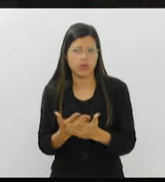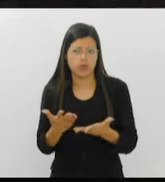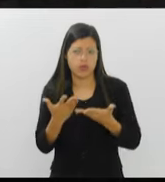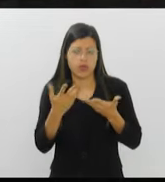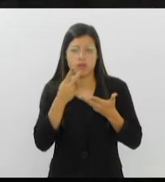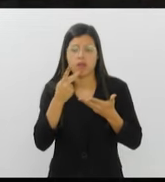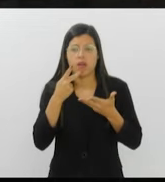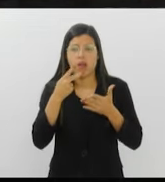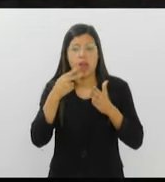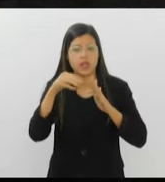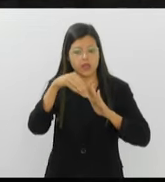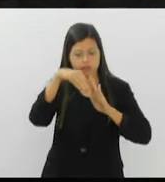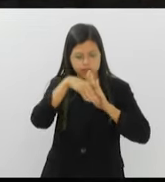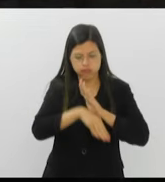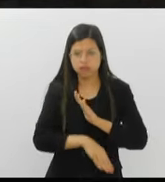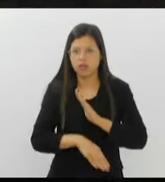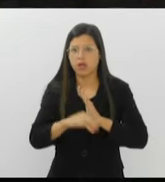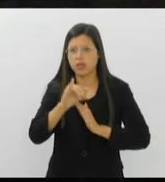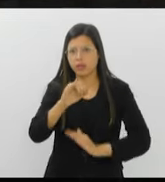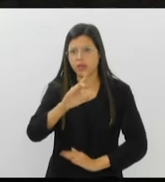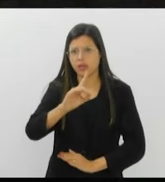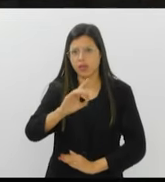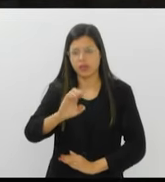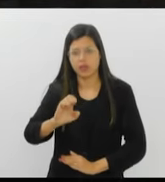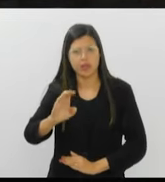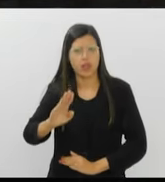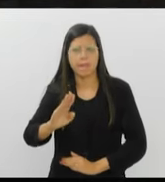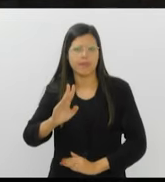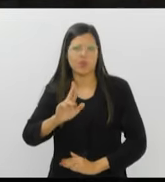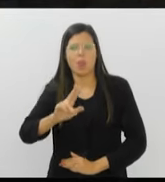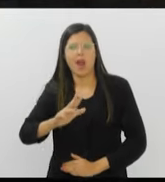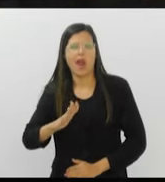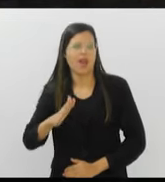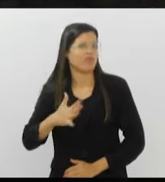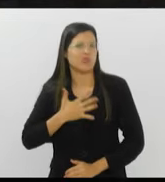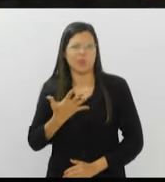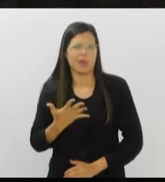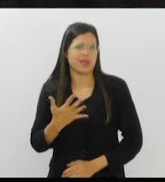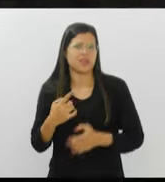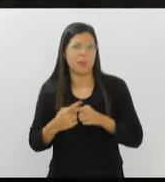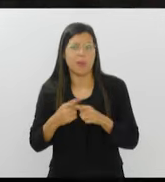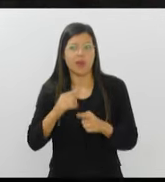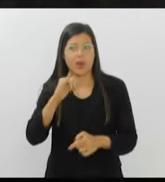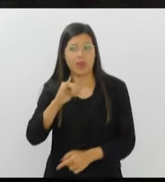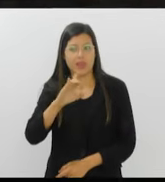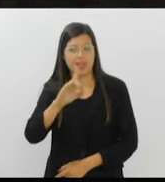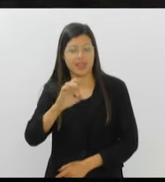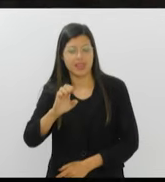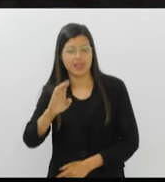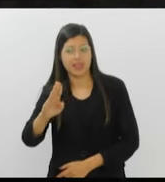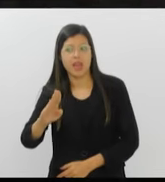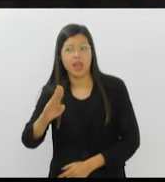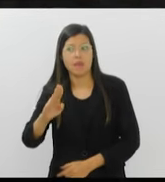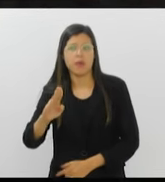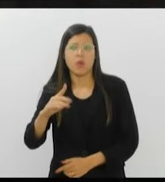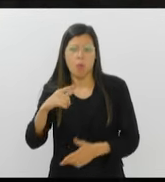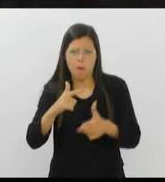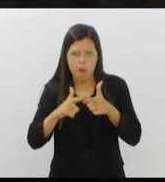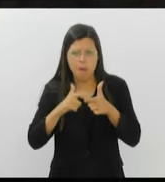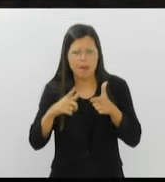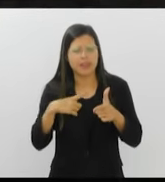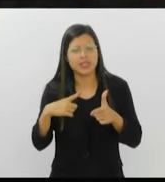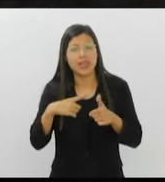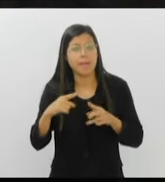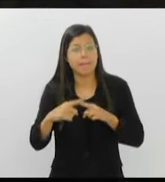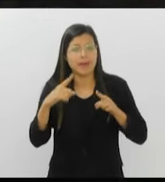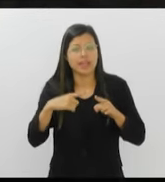no IDEB não é nenhuma surpresa, porque o IDEB, com todos os problemas que tem, estabelece alguns parâmetros. E